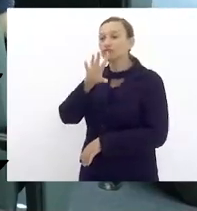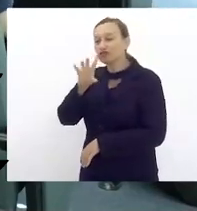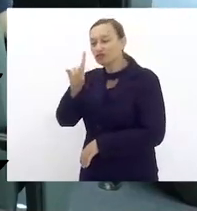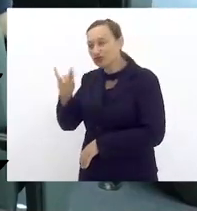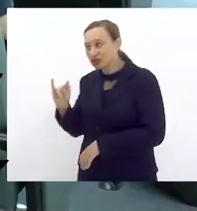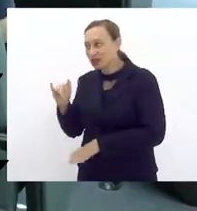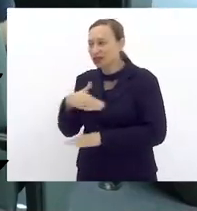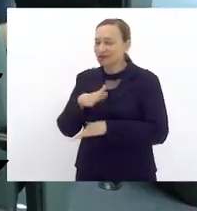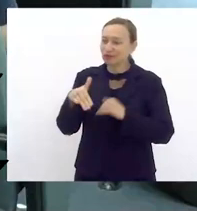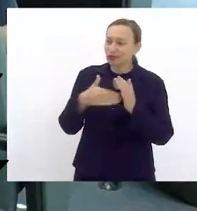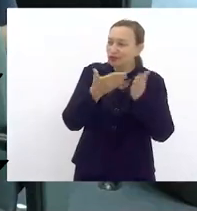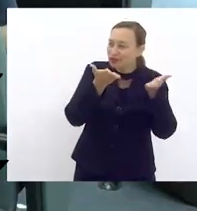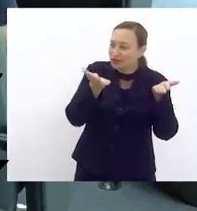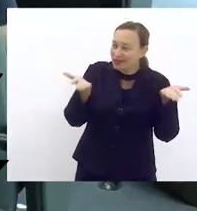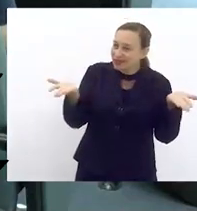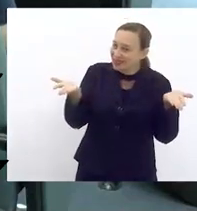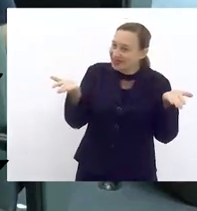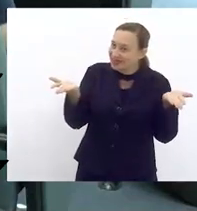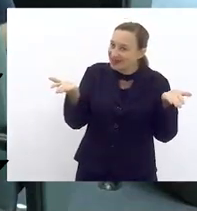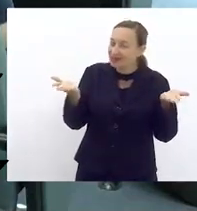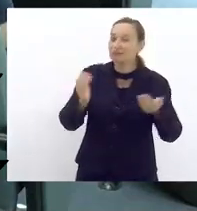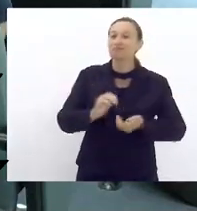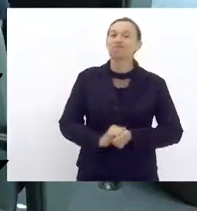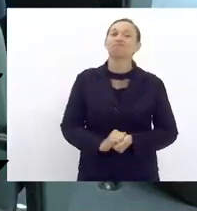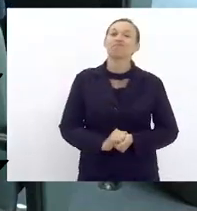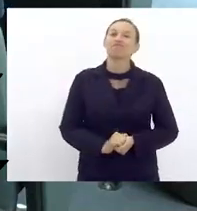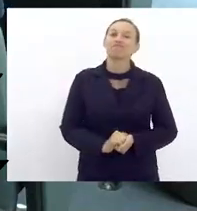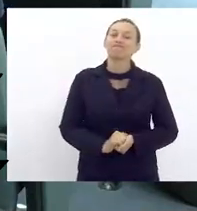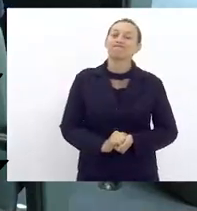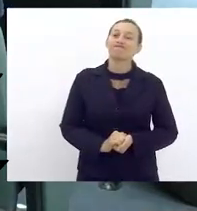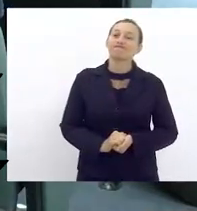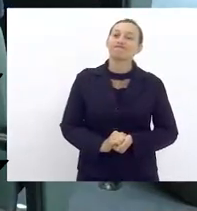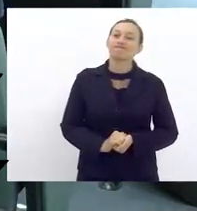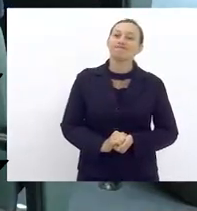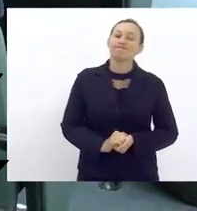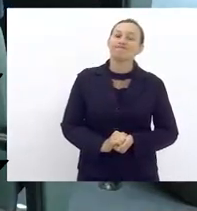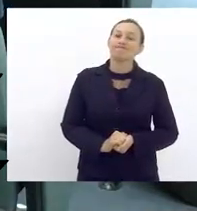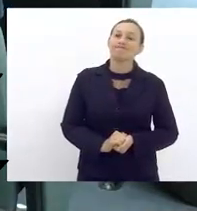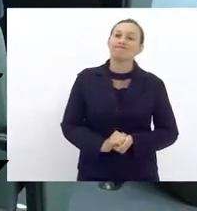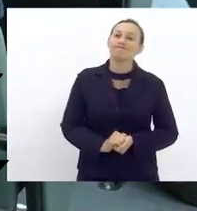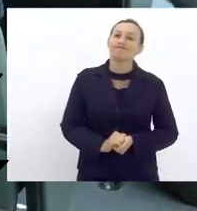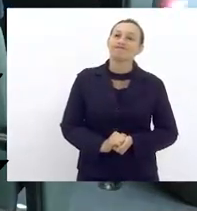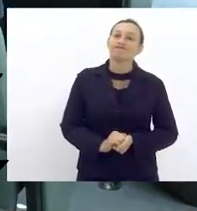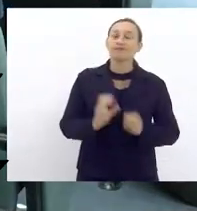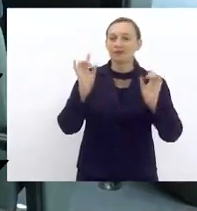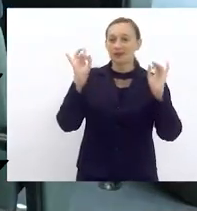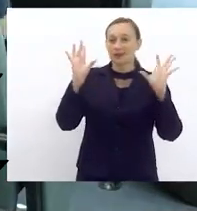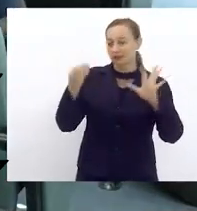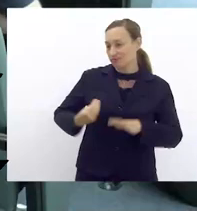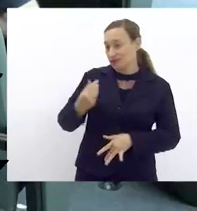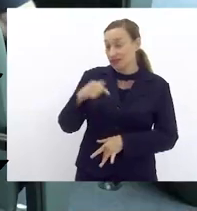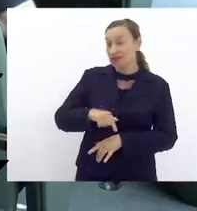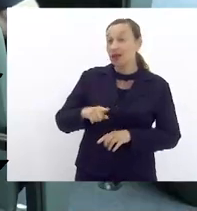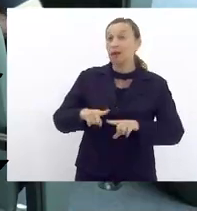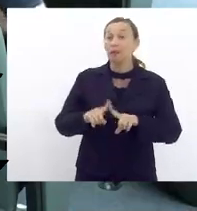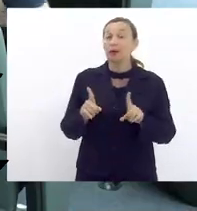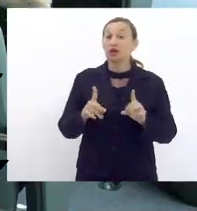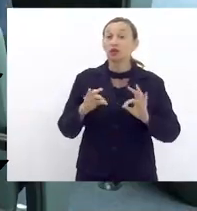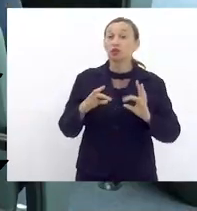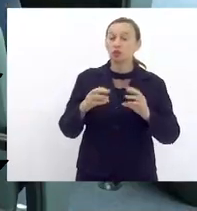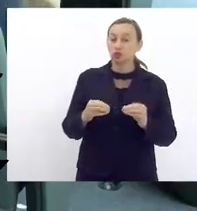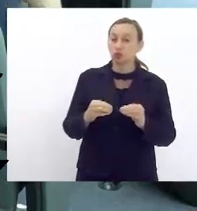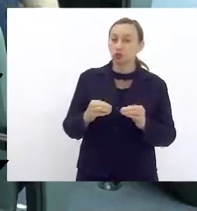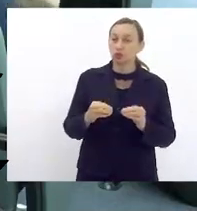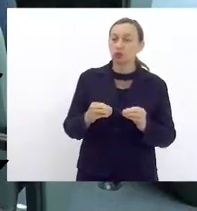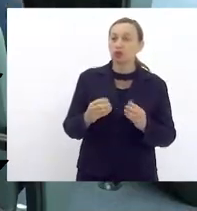todas todos e todos é para bastante especial está aqui mas antes de tudo me